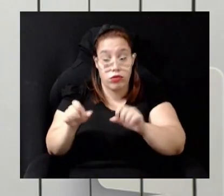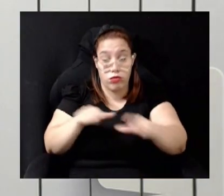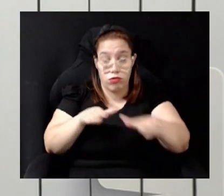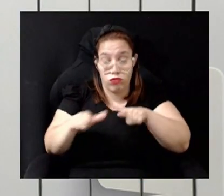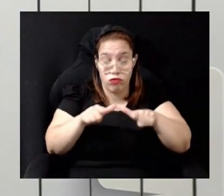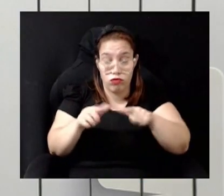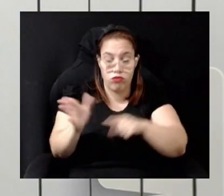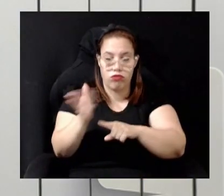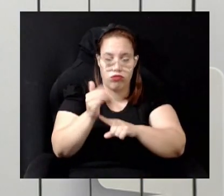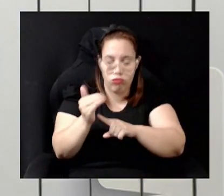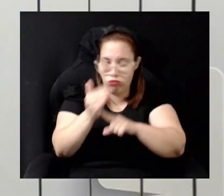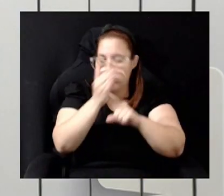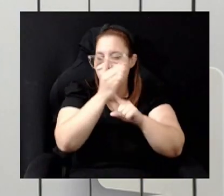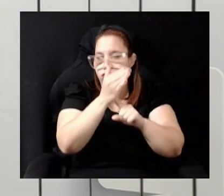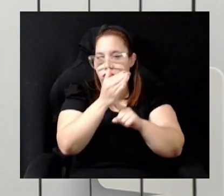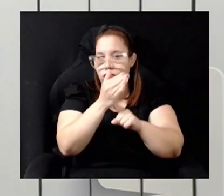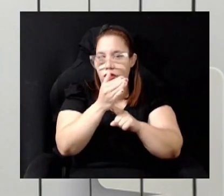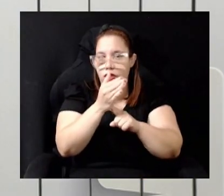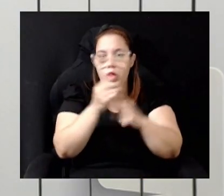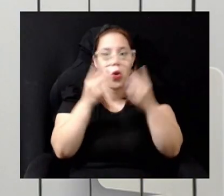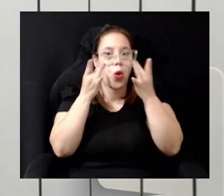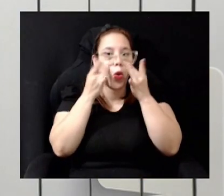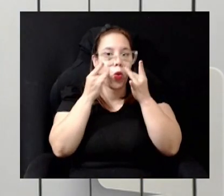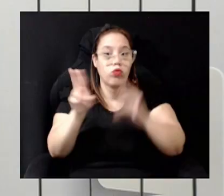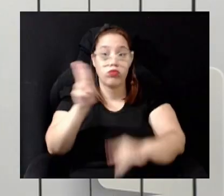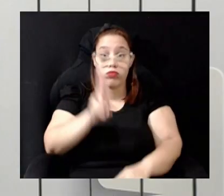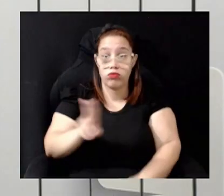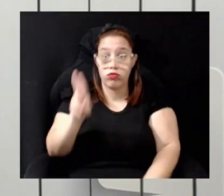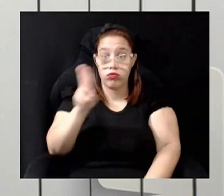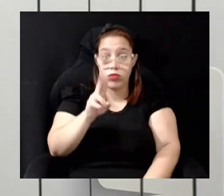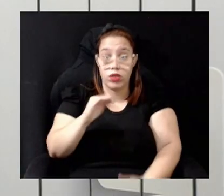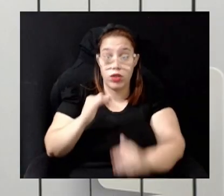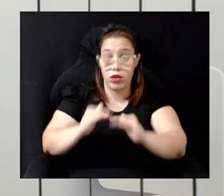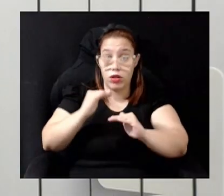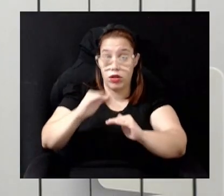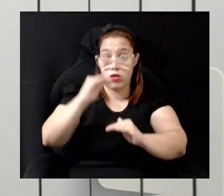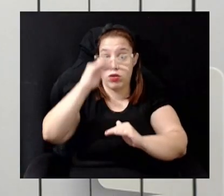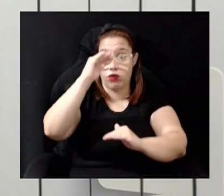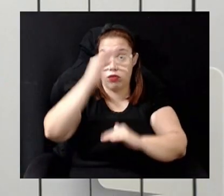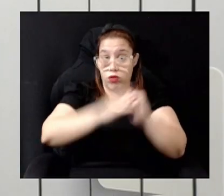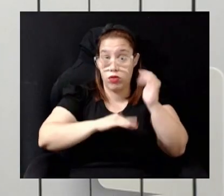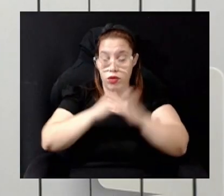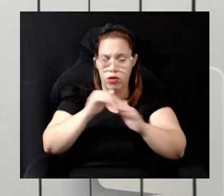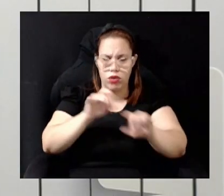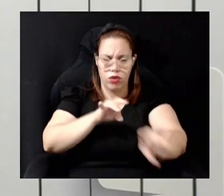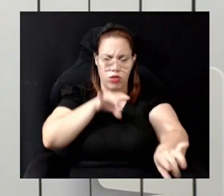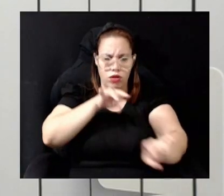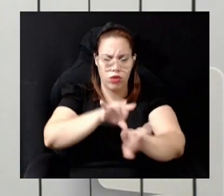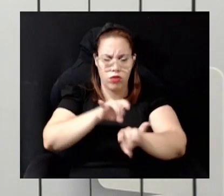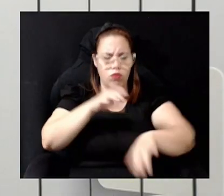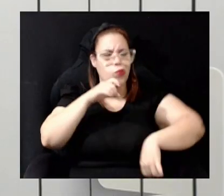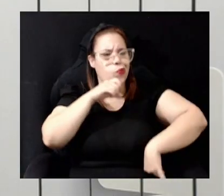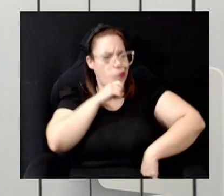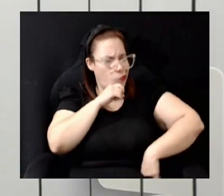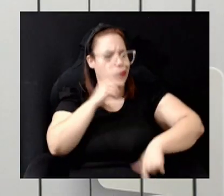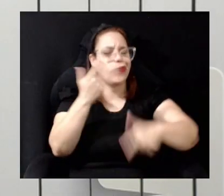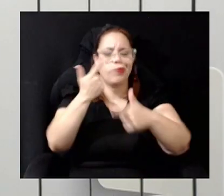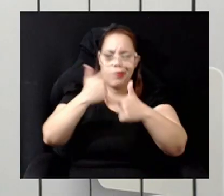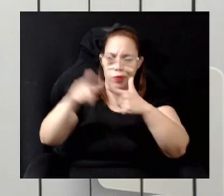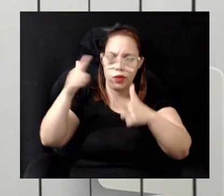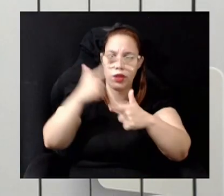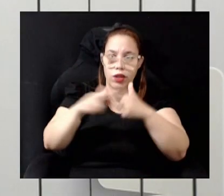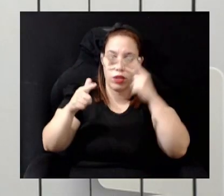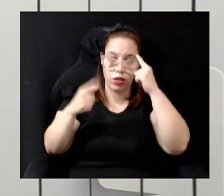tecnologia e foco em usuários para desenvolver produtos digitais que resolvam problemas do dia a